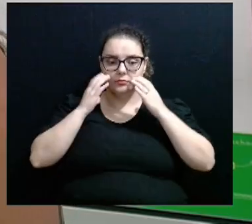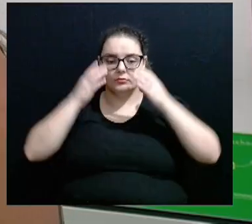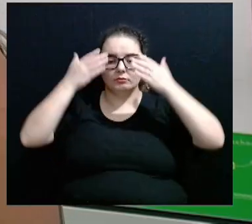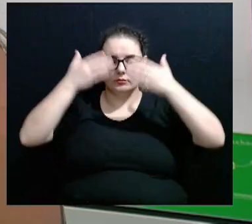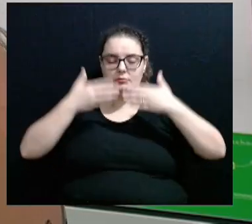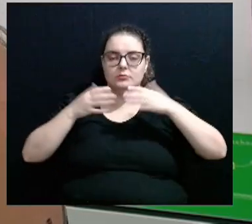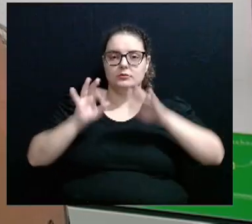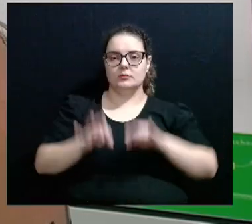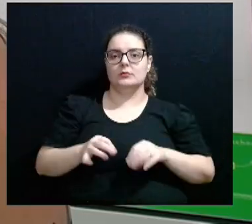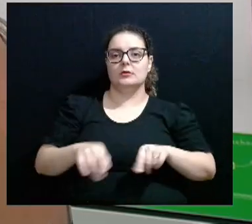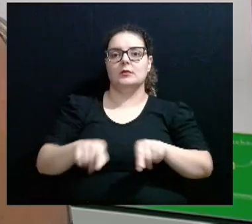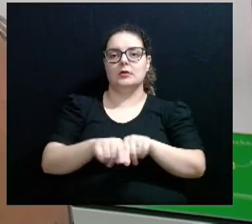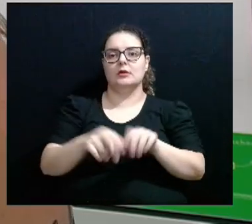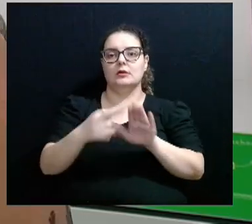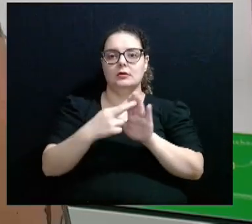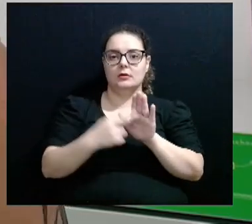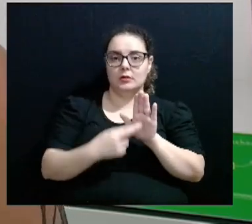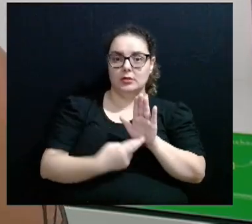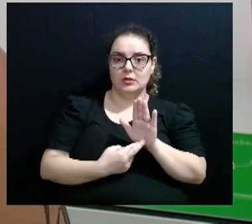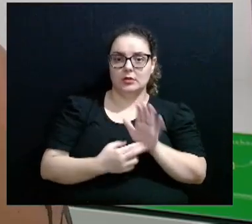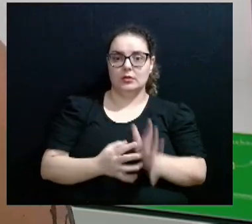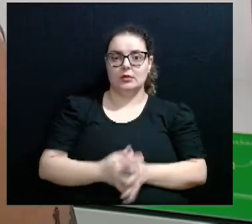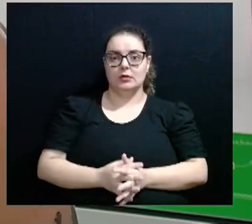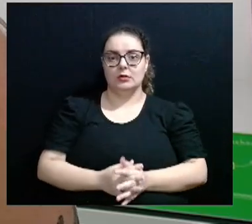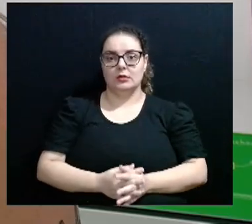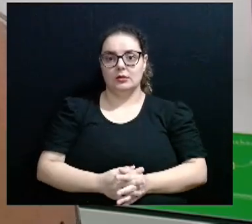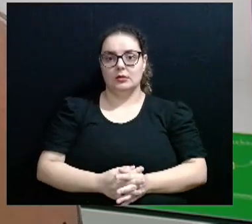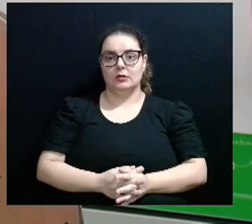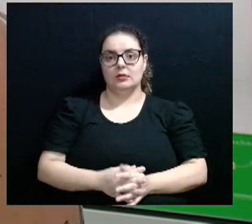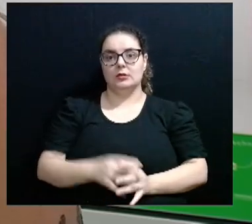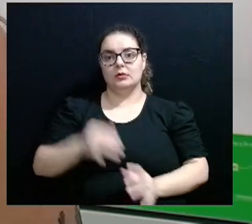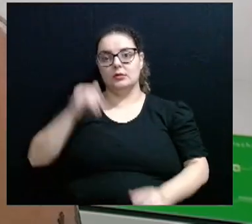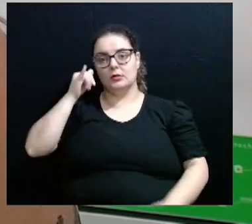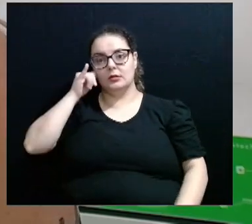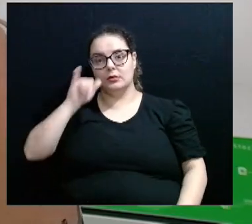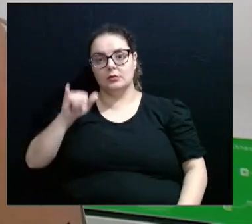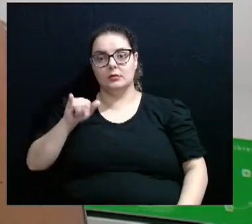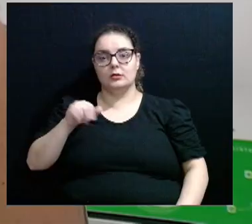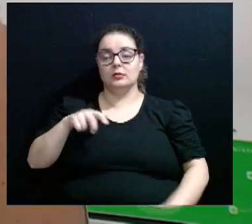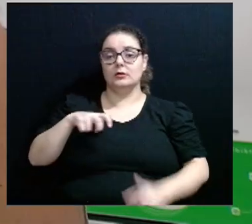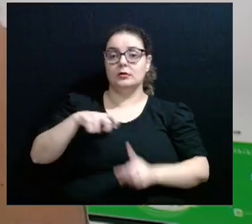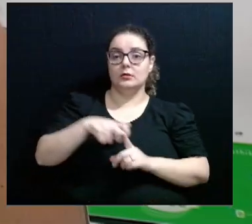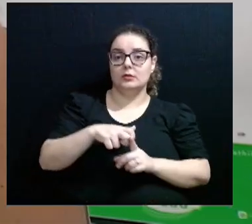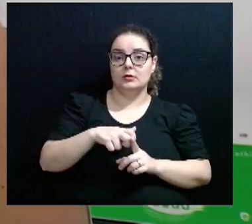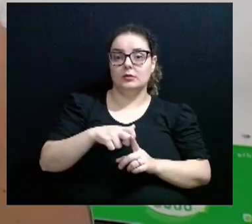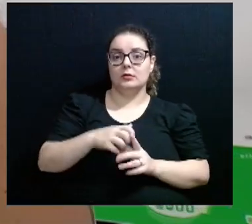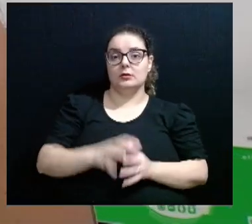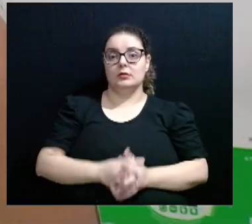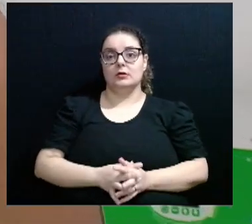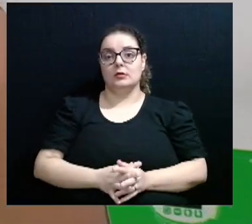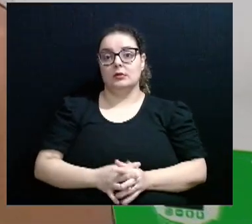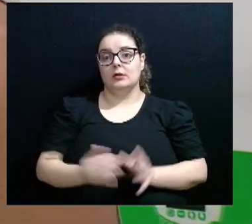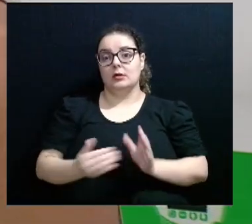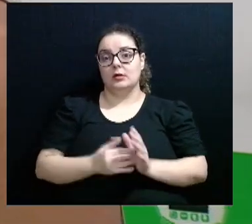também de prevenção de acidente, até para solucionar possíveis acidentes que podem acontecer dentro